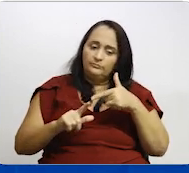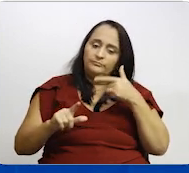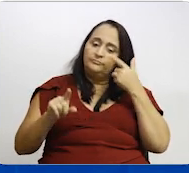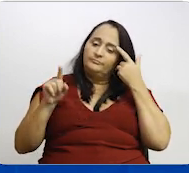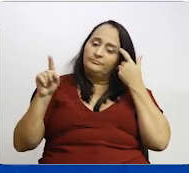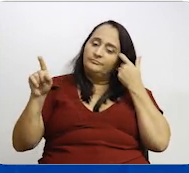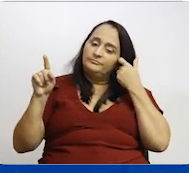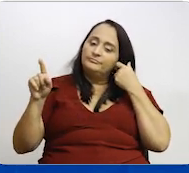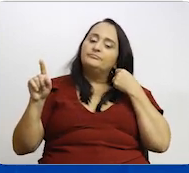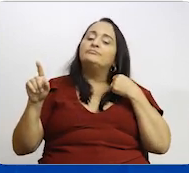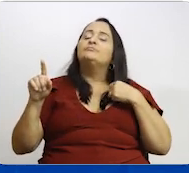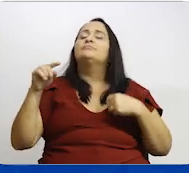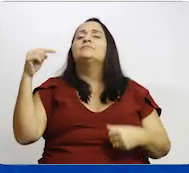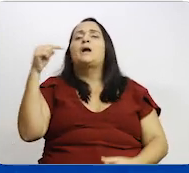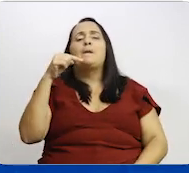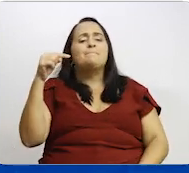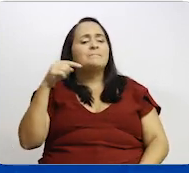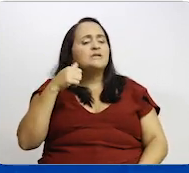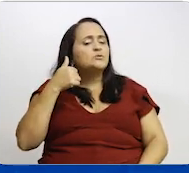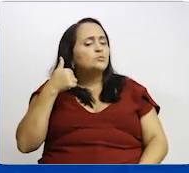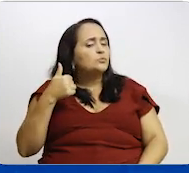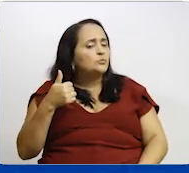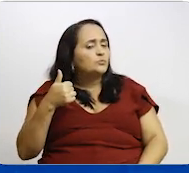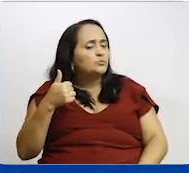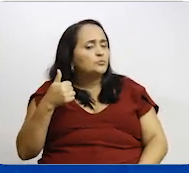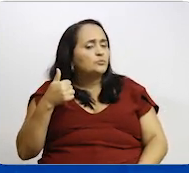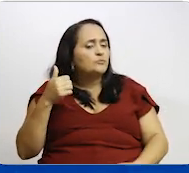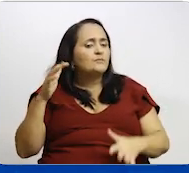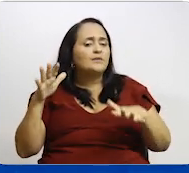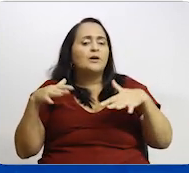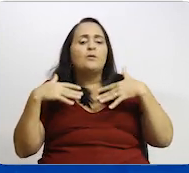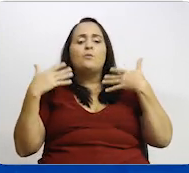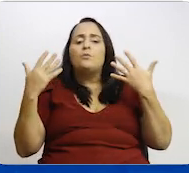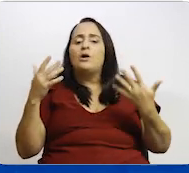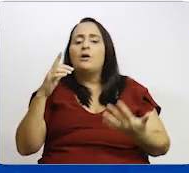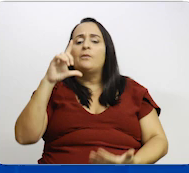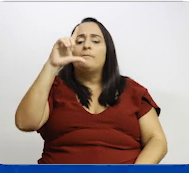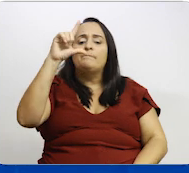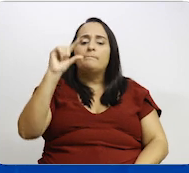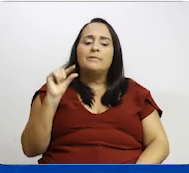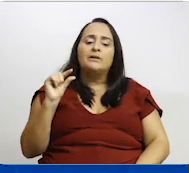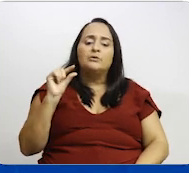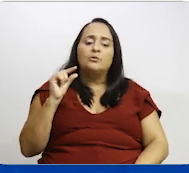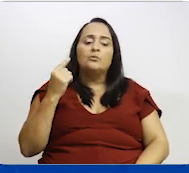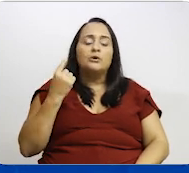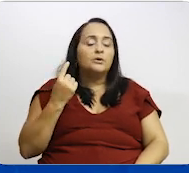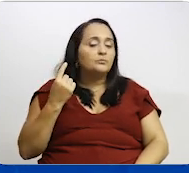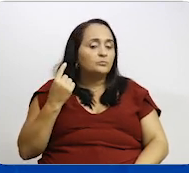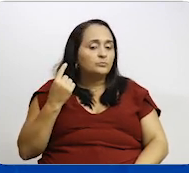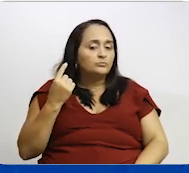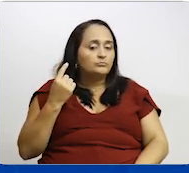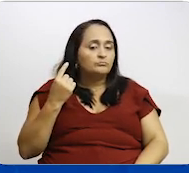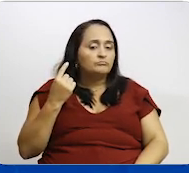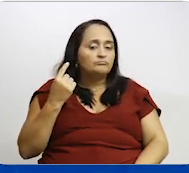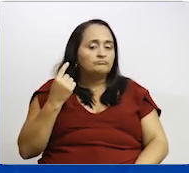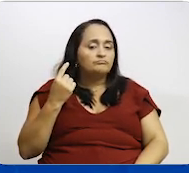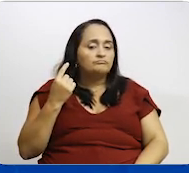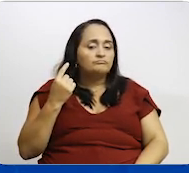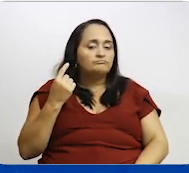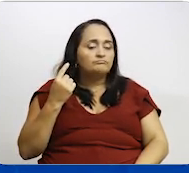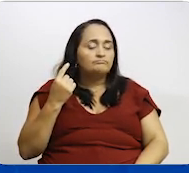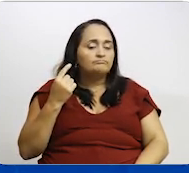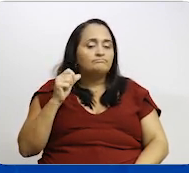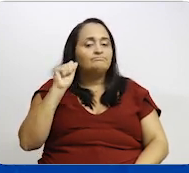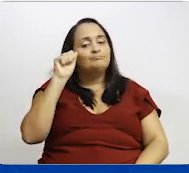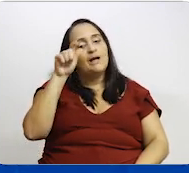qual bolinha representa um valor que é menor que 1?